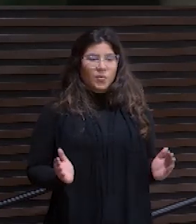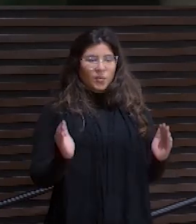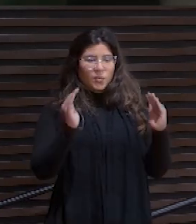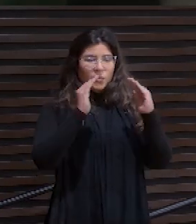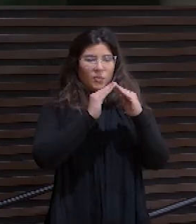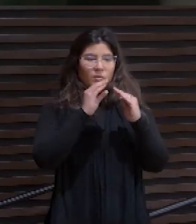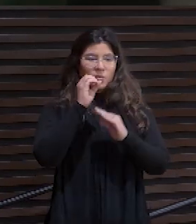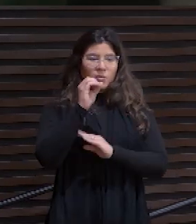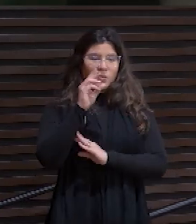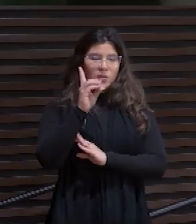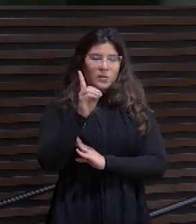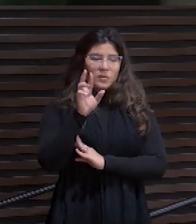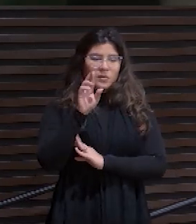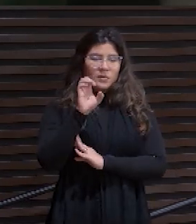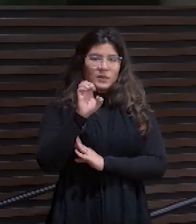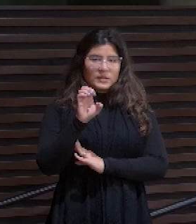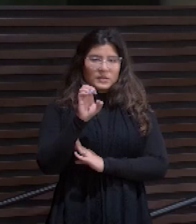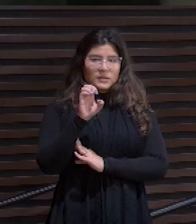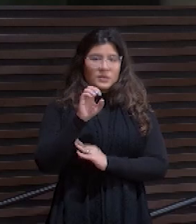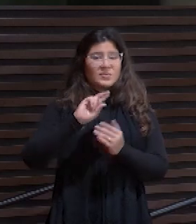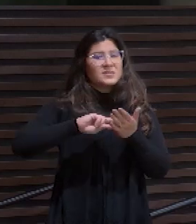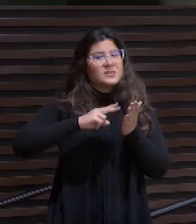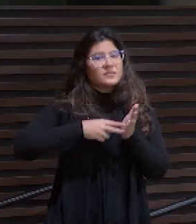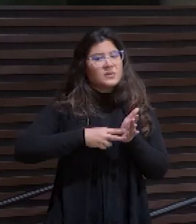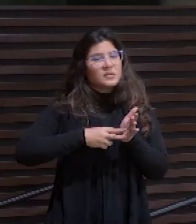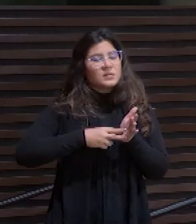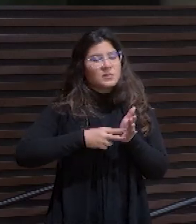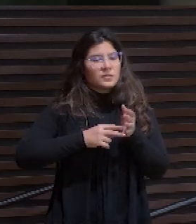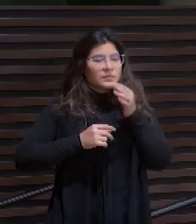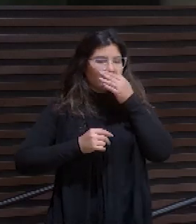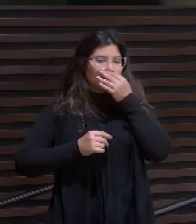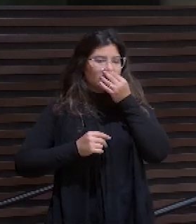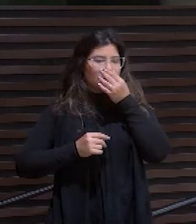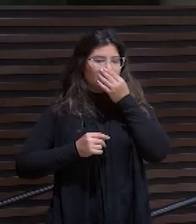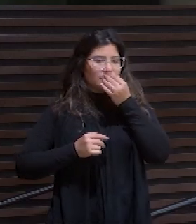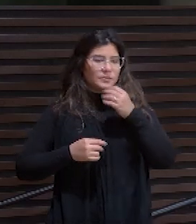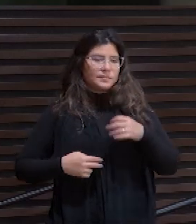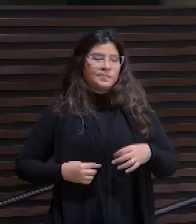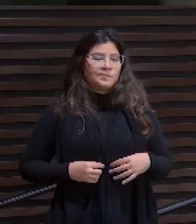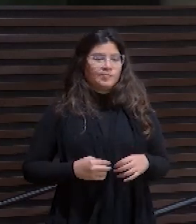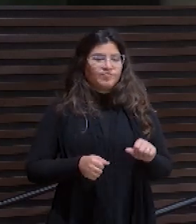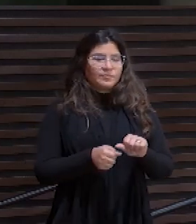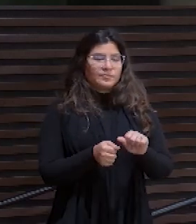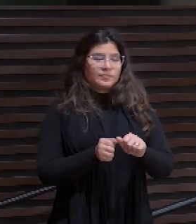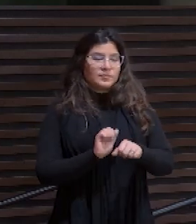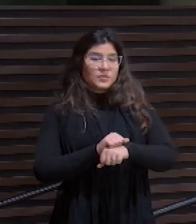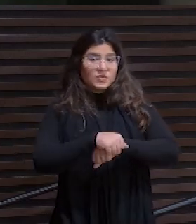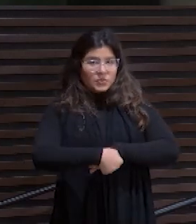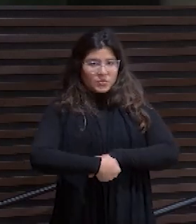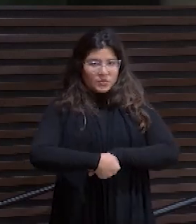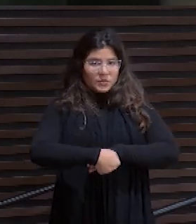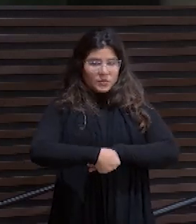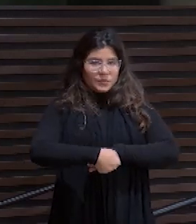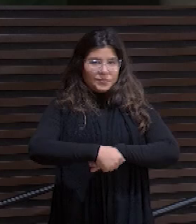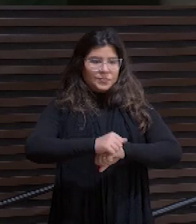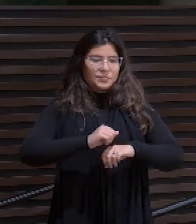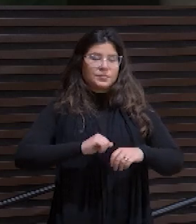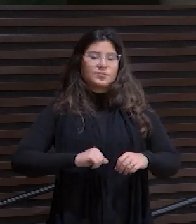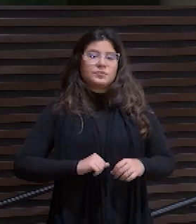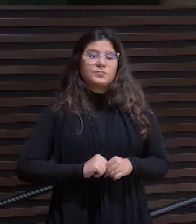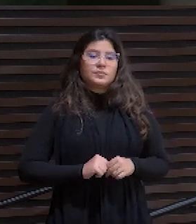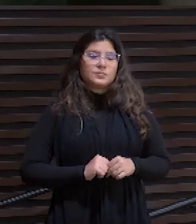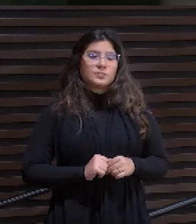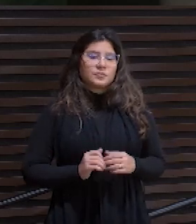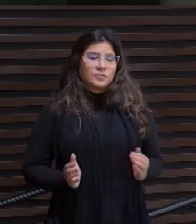algumas traduções fala recipientes de couro, vasilhas de couro. Então, o odre naquela época eram